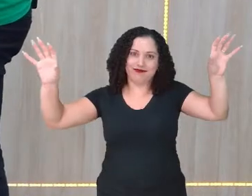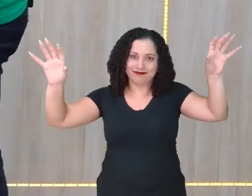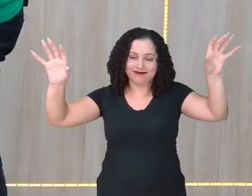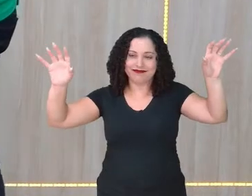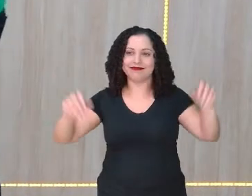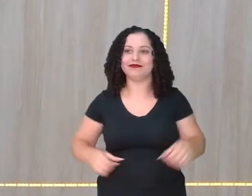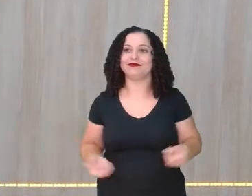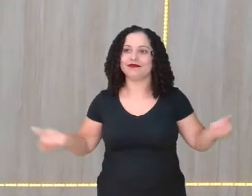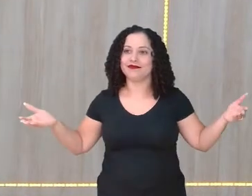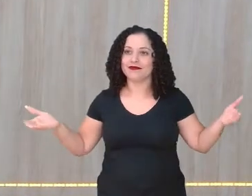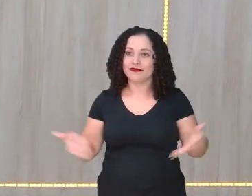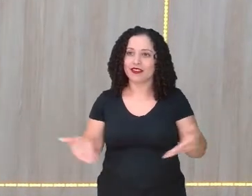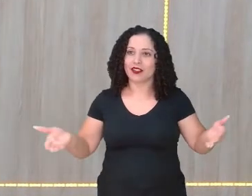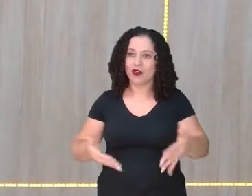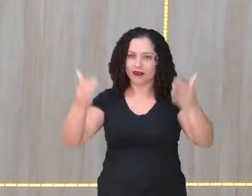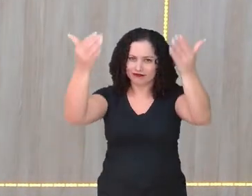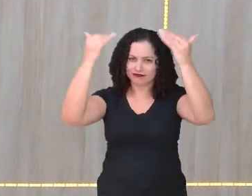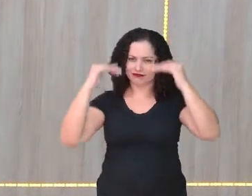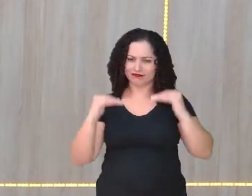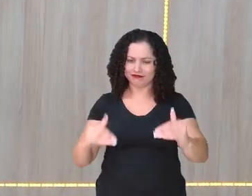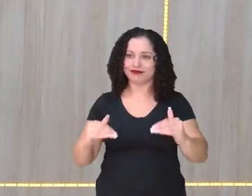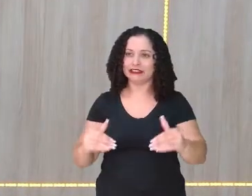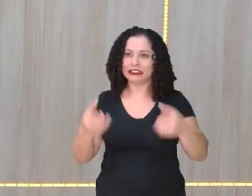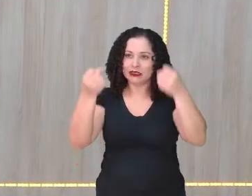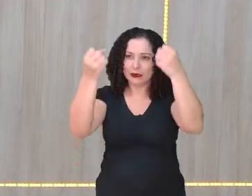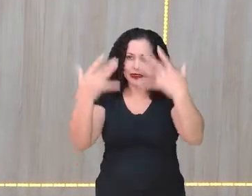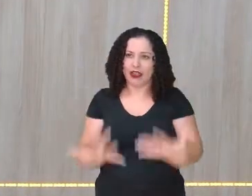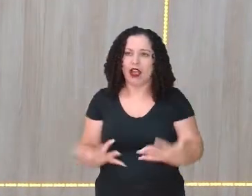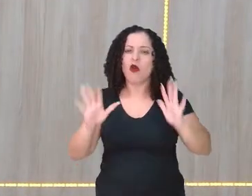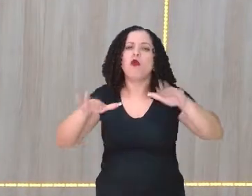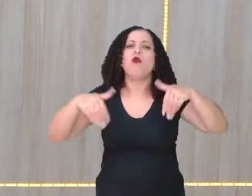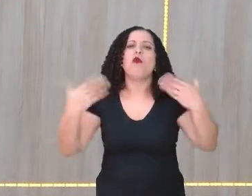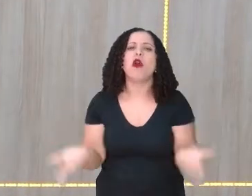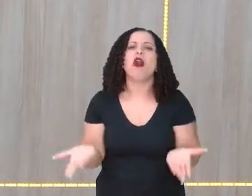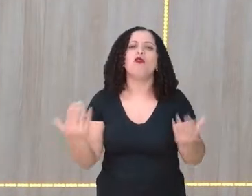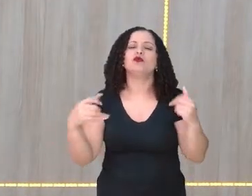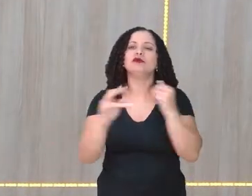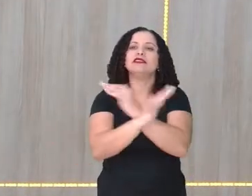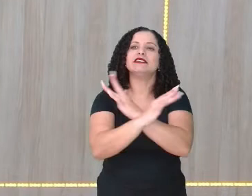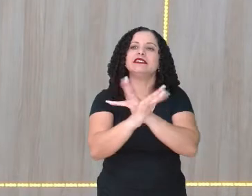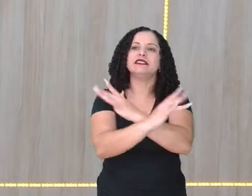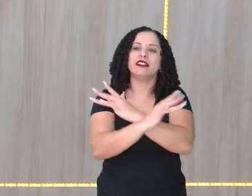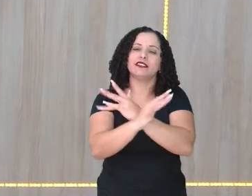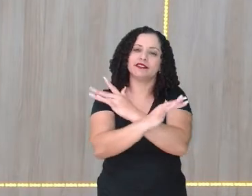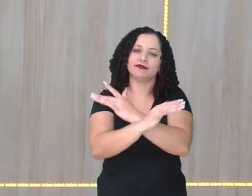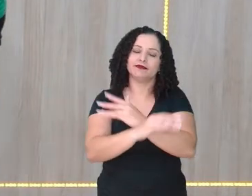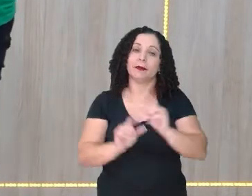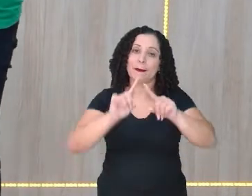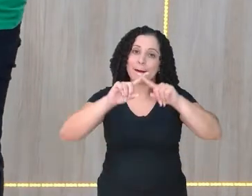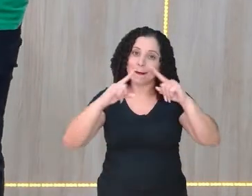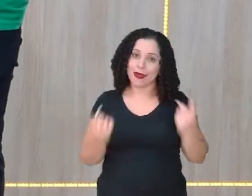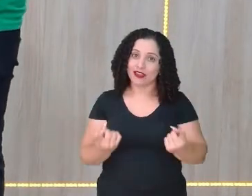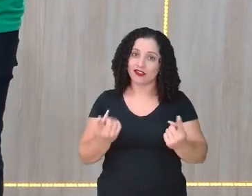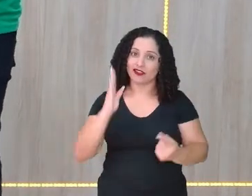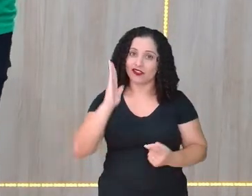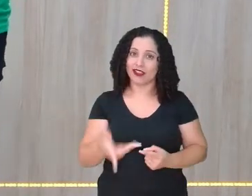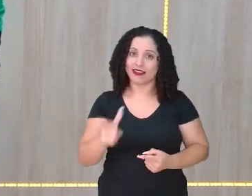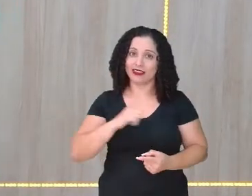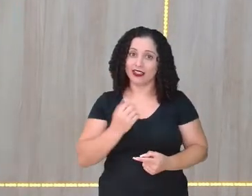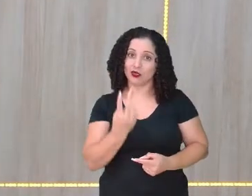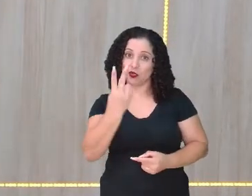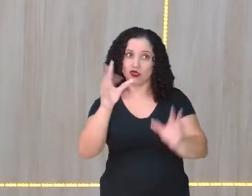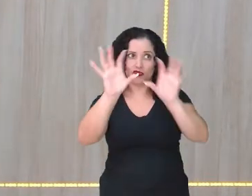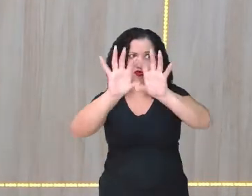abaixo eu poderia te dizer que cidade, which city does he live? Mas eu já trouxe 2